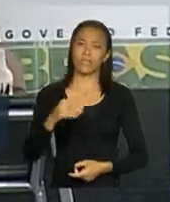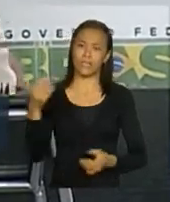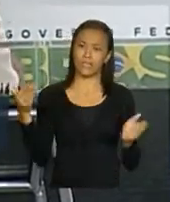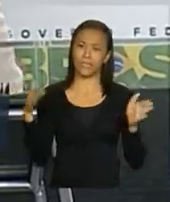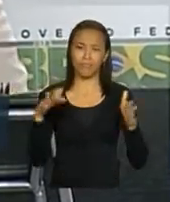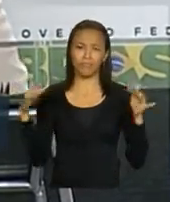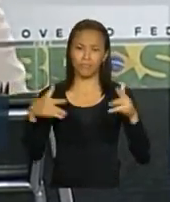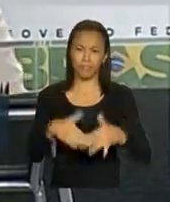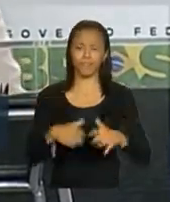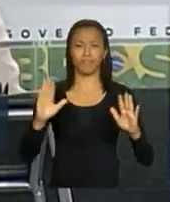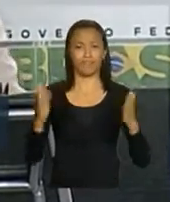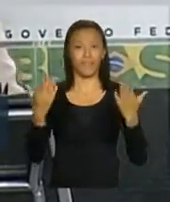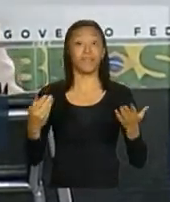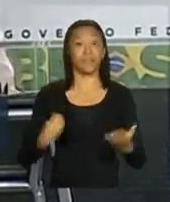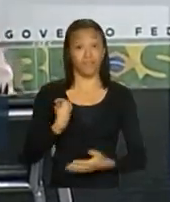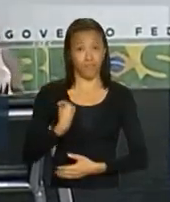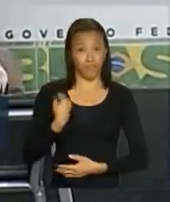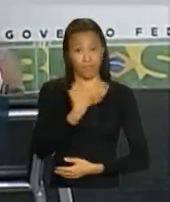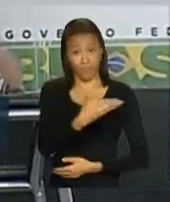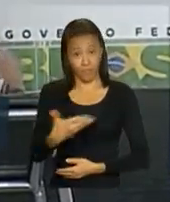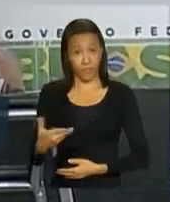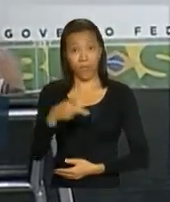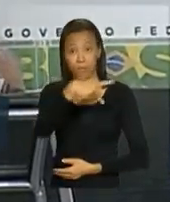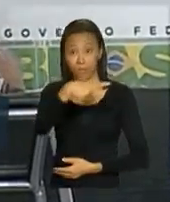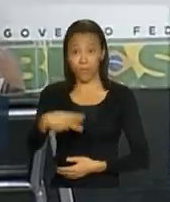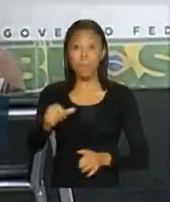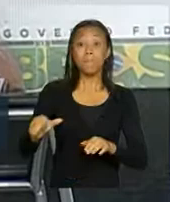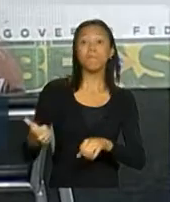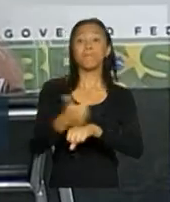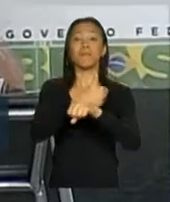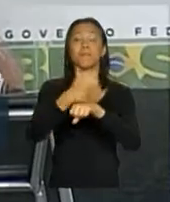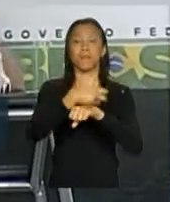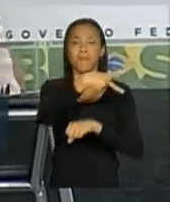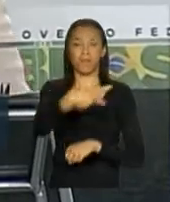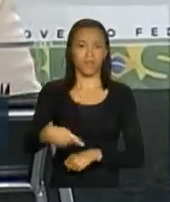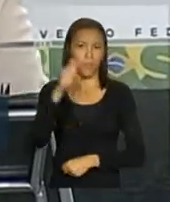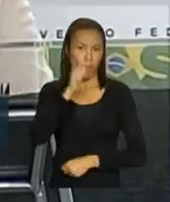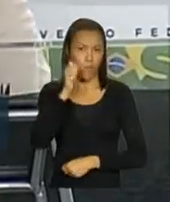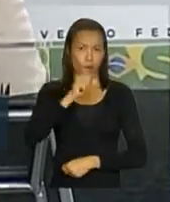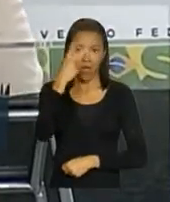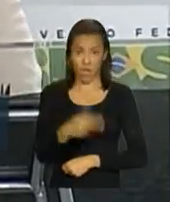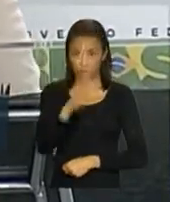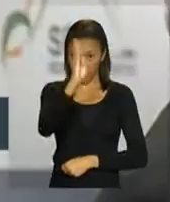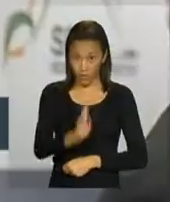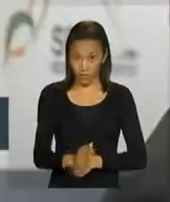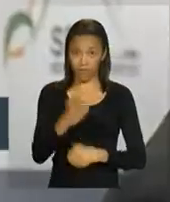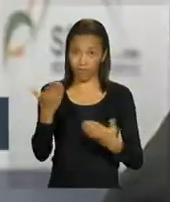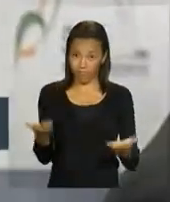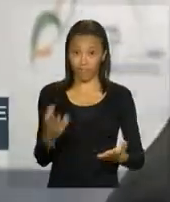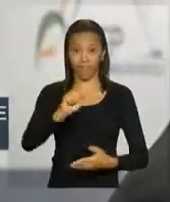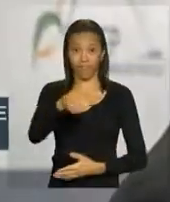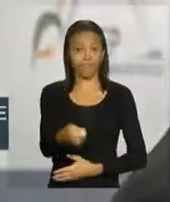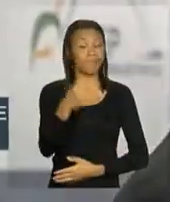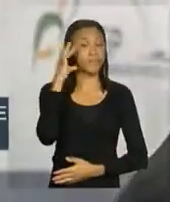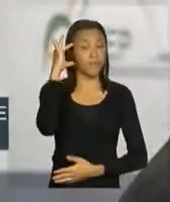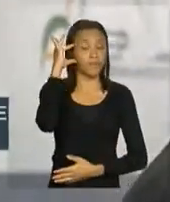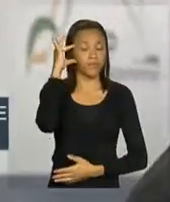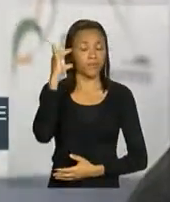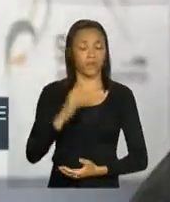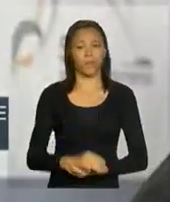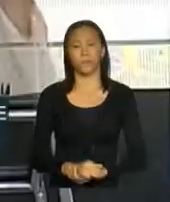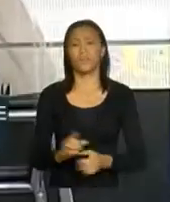a autoridade máxima do nosso país, que é a primeira presidenta mulher do Brasil, senhora Dilma Rousseff. Além